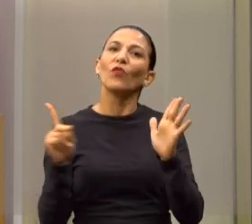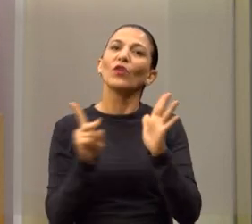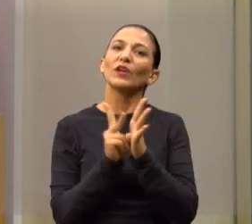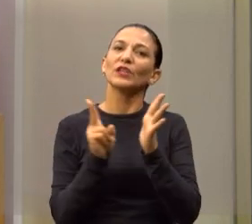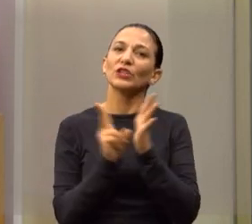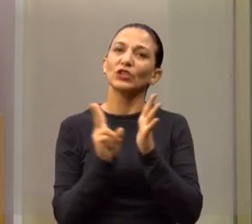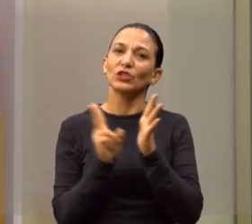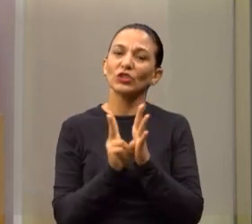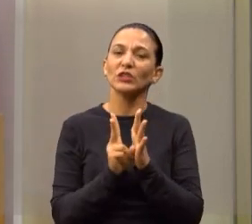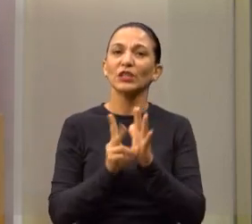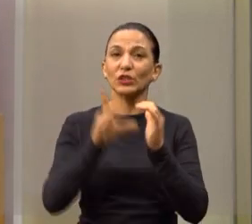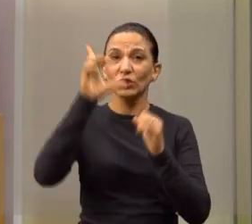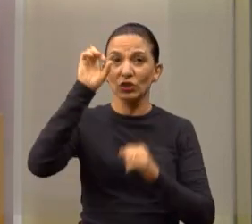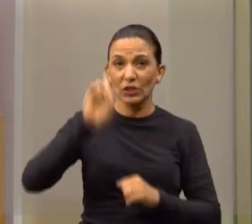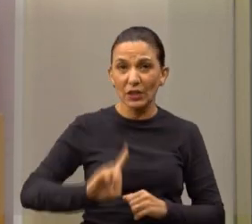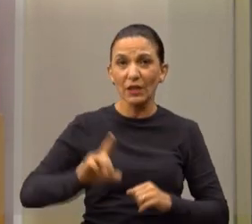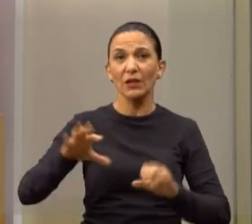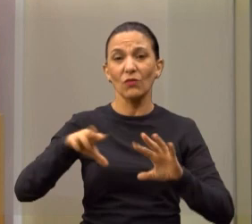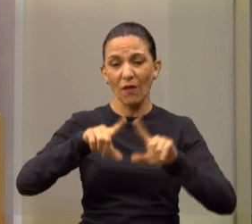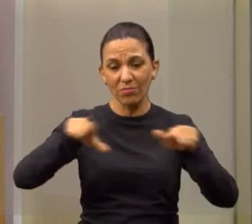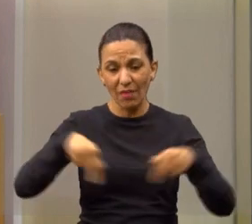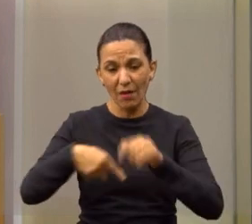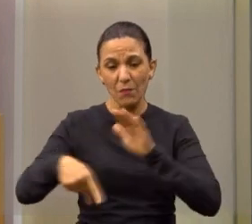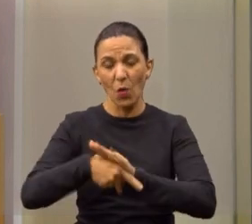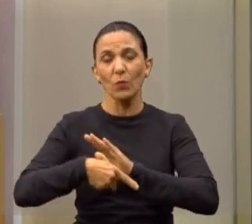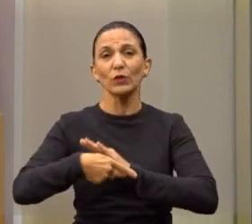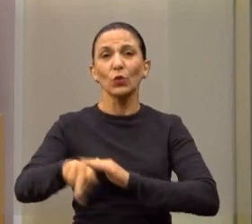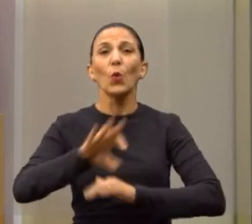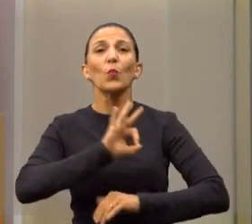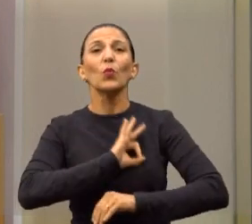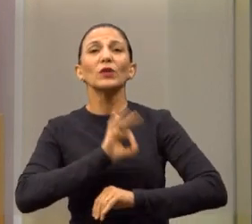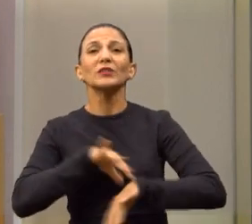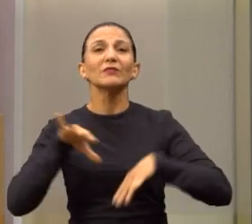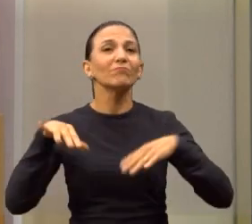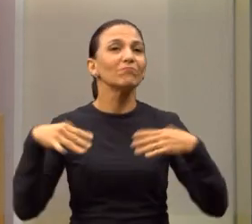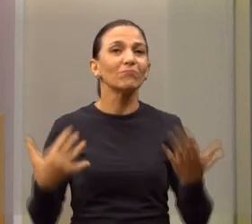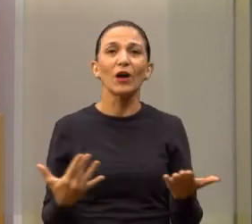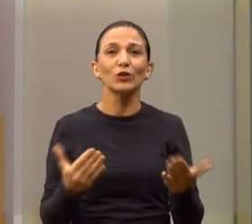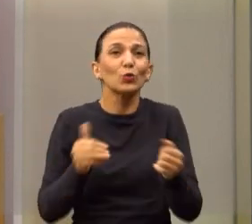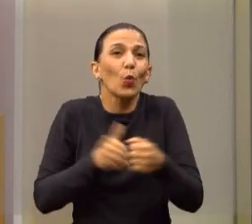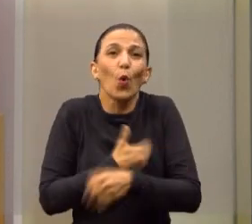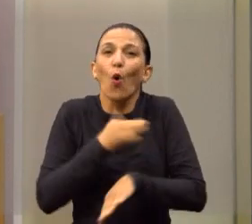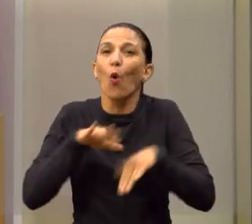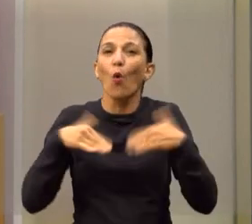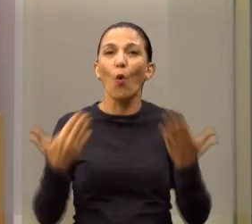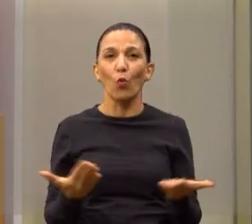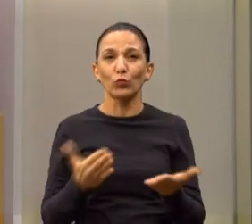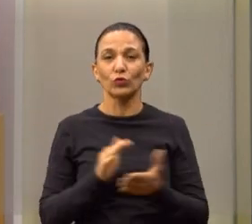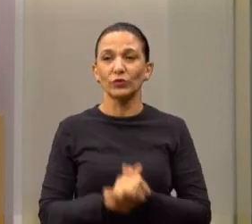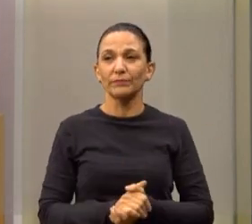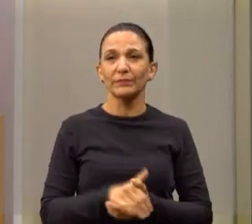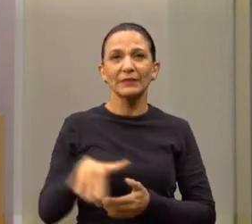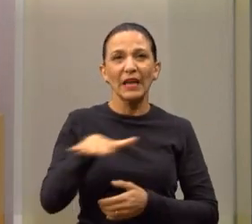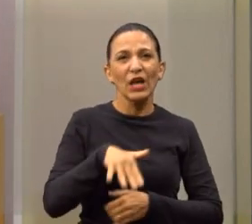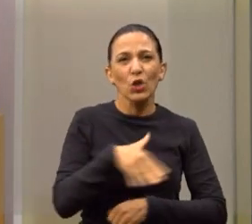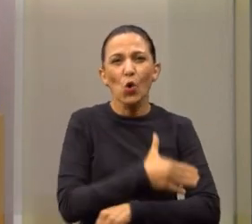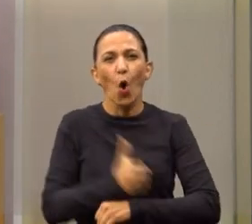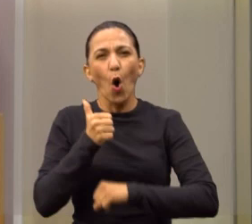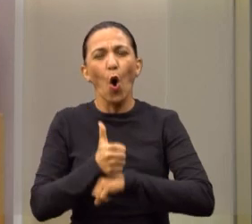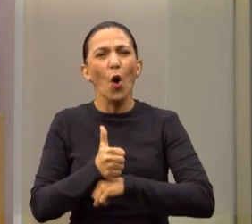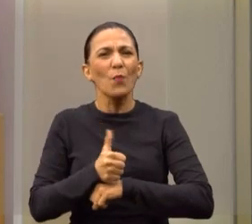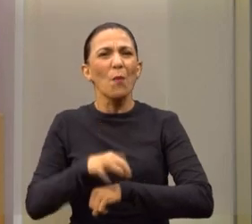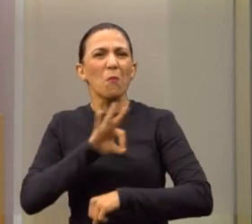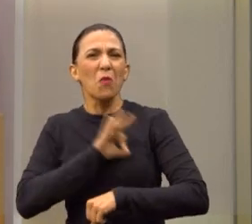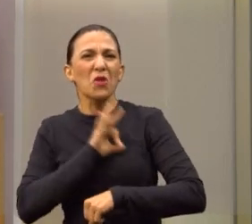defendendo o seu direito à terra? Essa polícia estava. Mas nos atos golpistas, elas não estavam presentes.